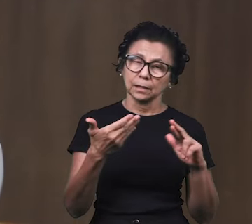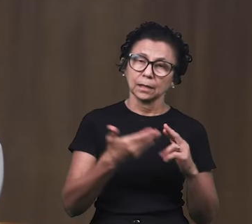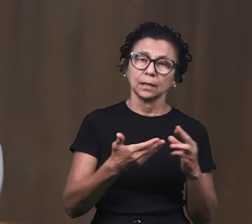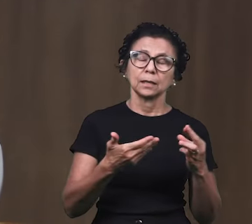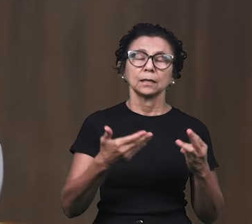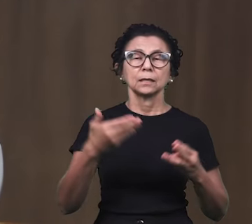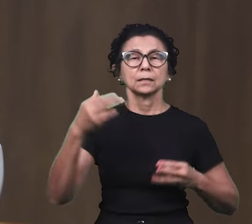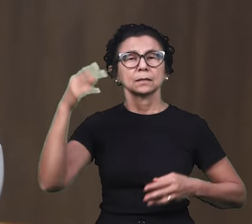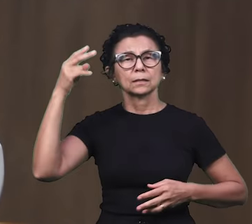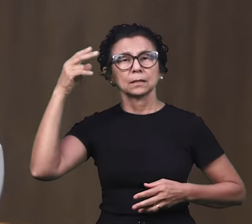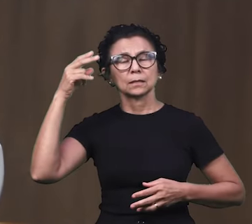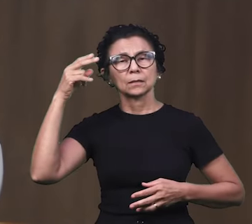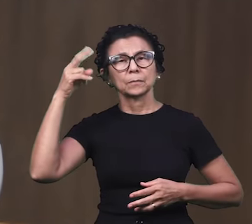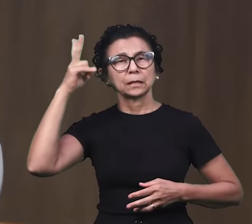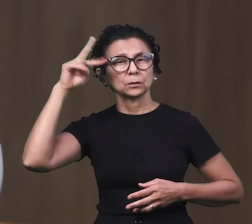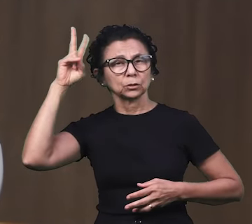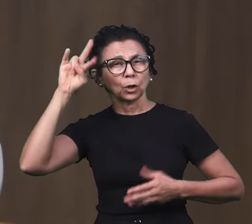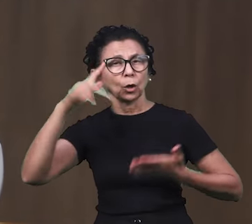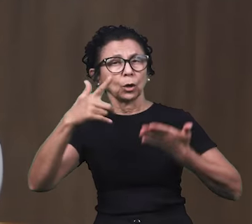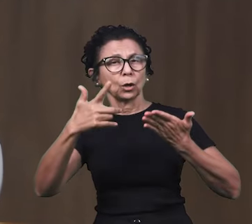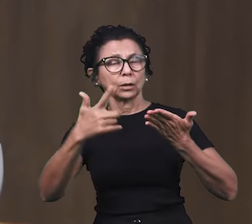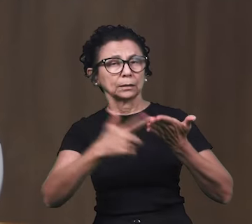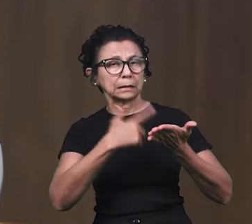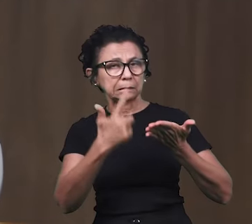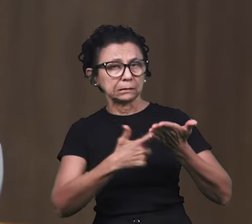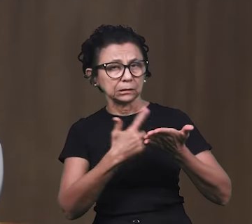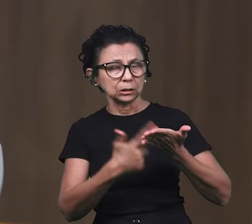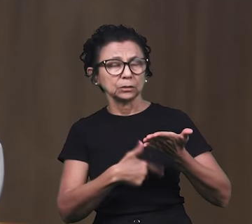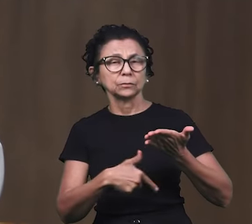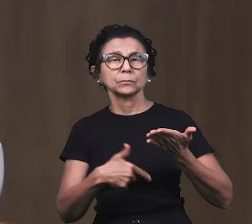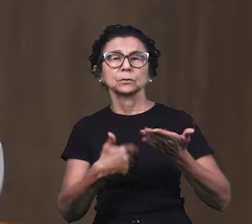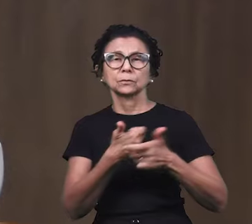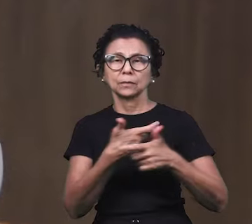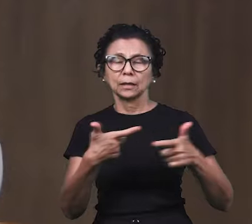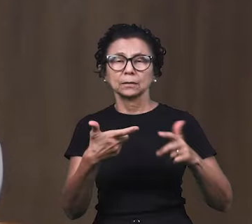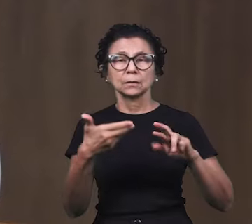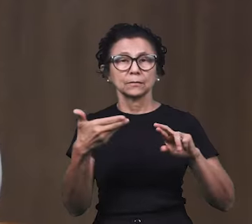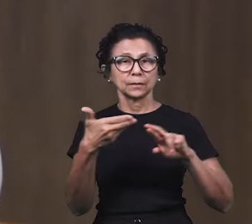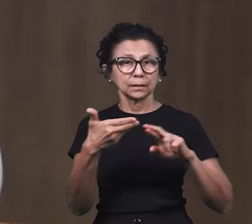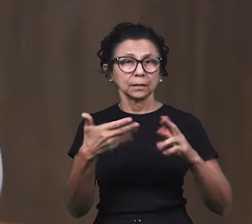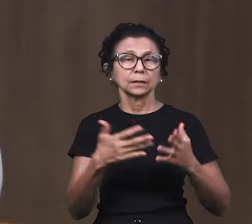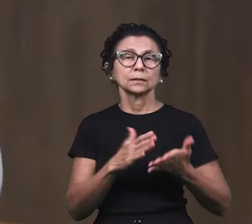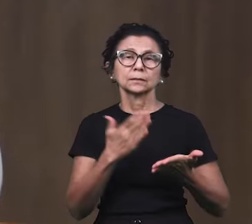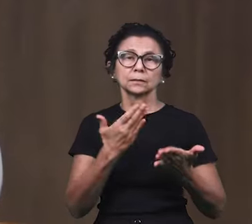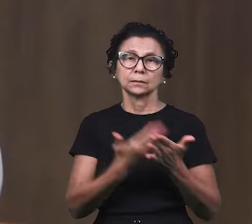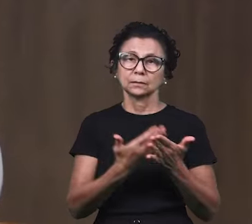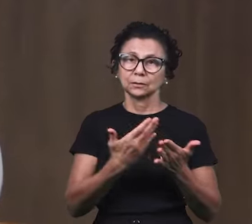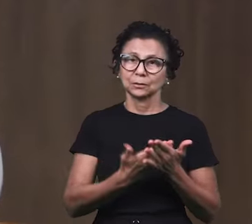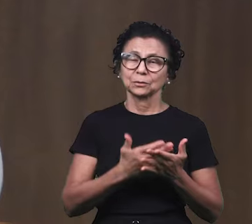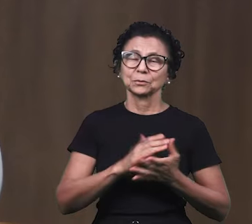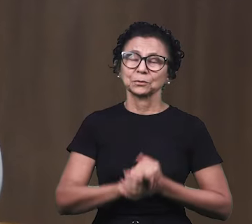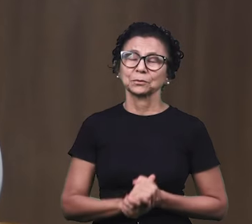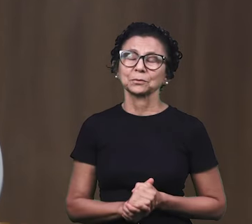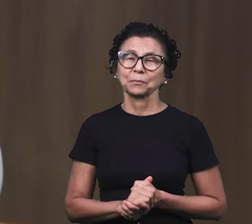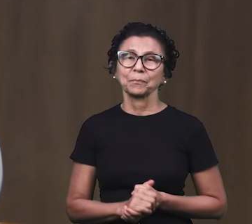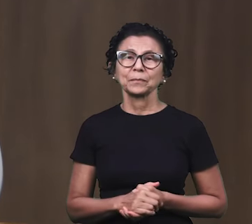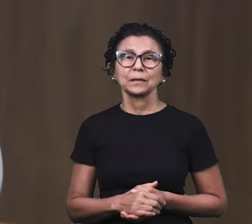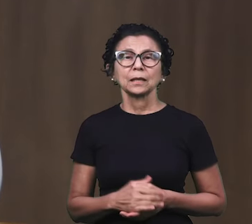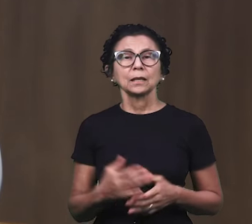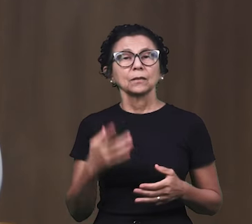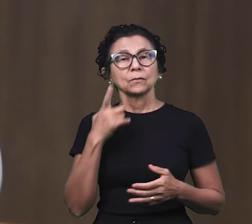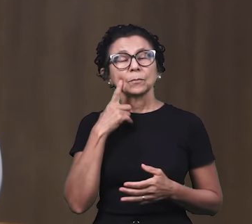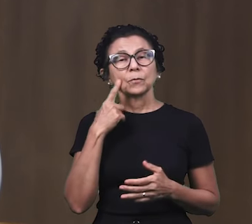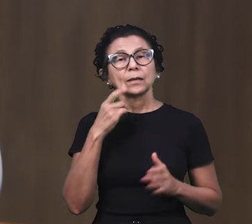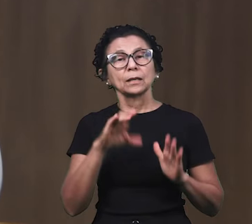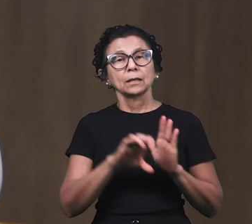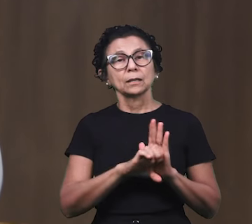históricos. Estamos chegando hoje, neste programa, já no capítulo 23 do livro de Êxodo.